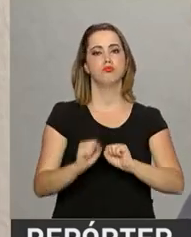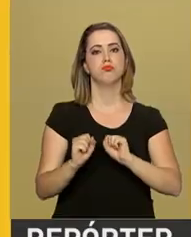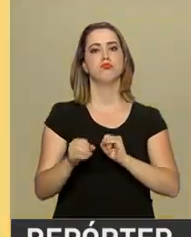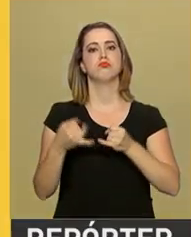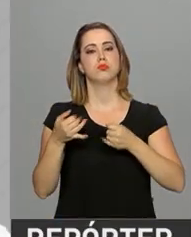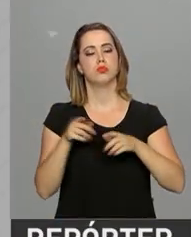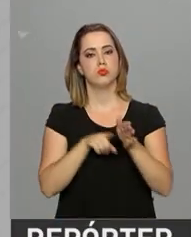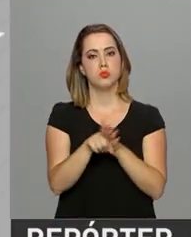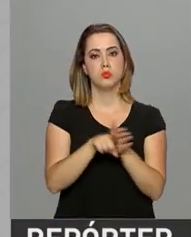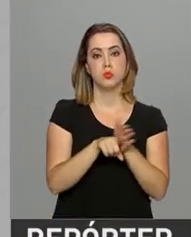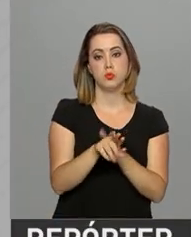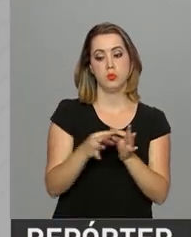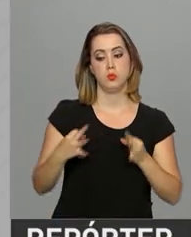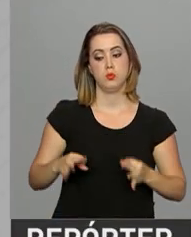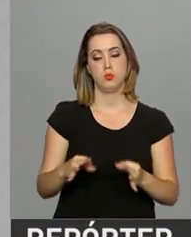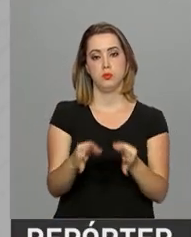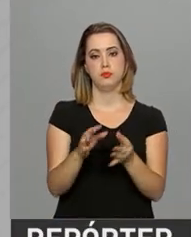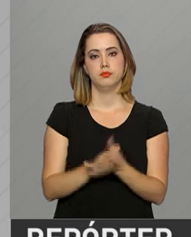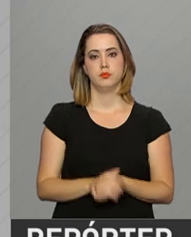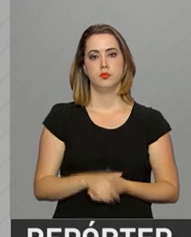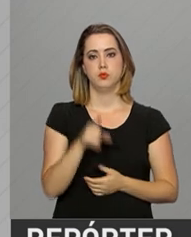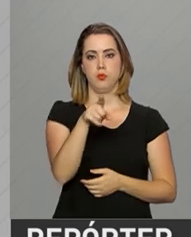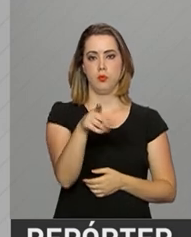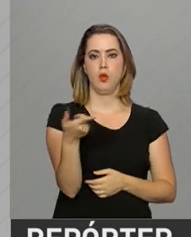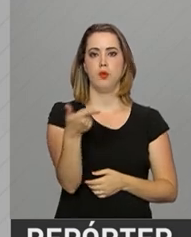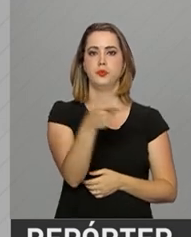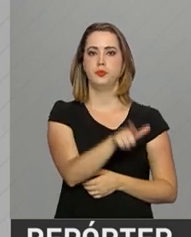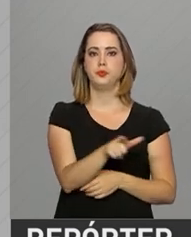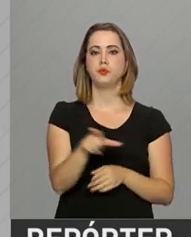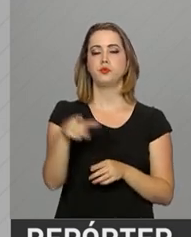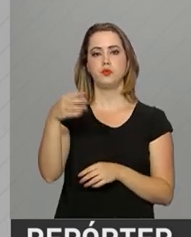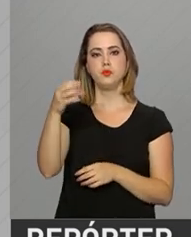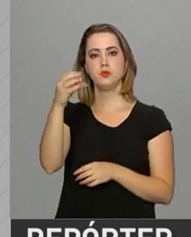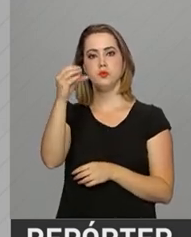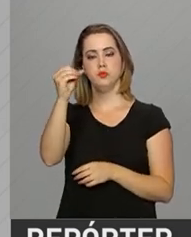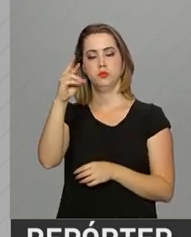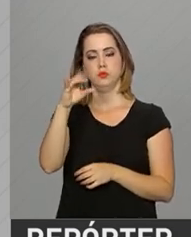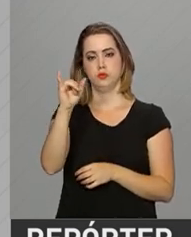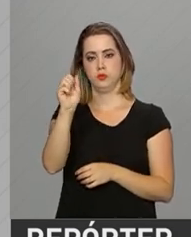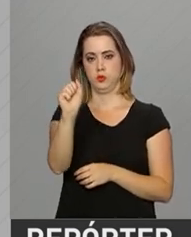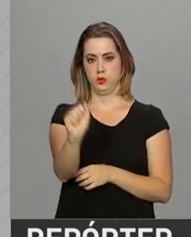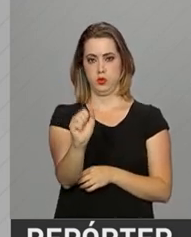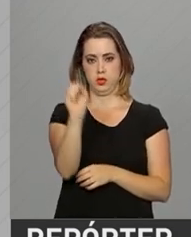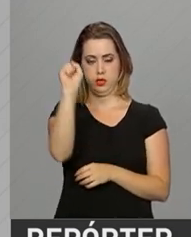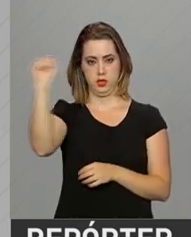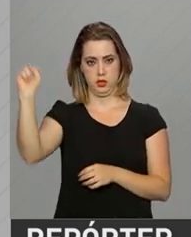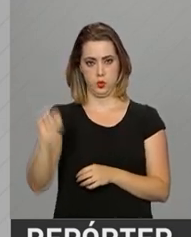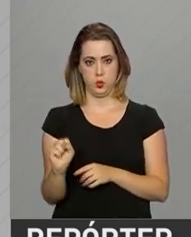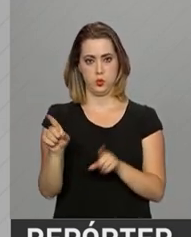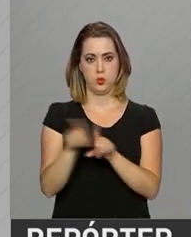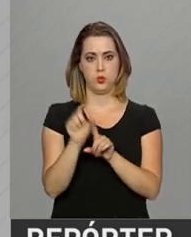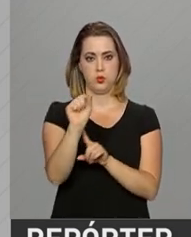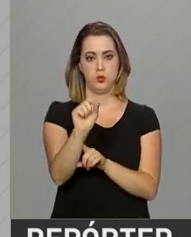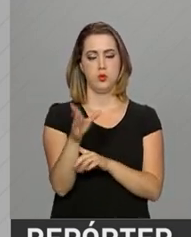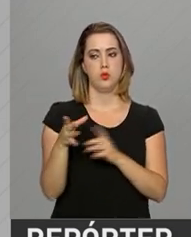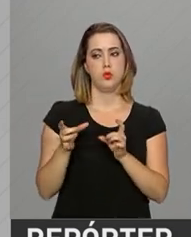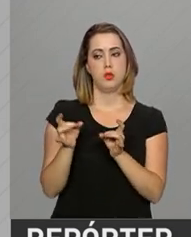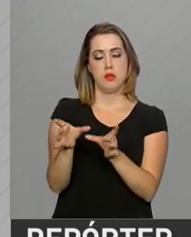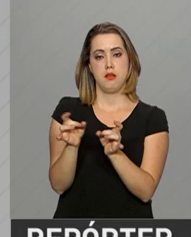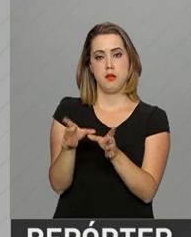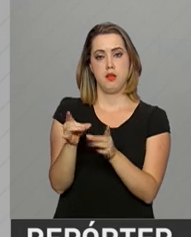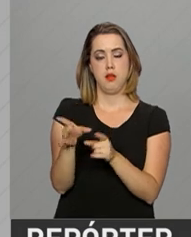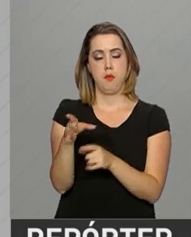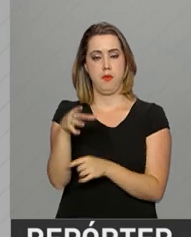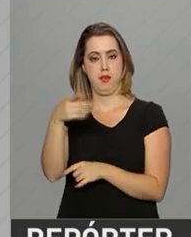pesquisa e inovação outra escala do ministro foi na Coreia do Sul para concluir Mais uma fase de liberação da carne suína de